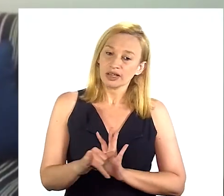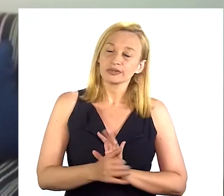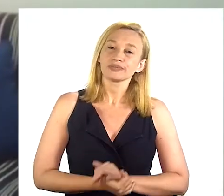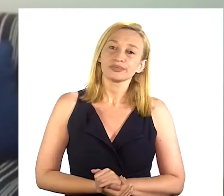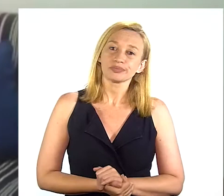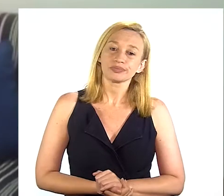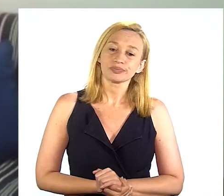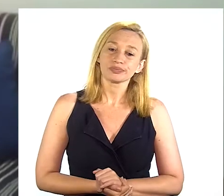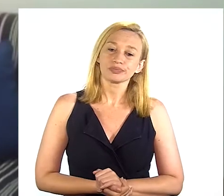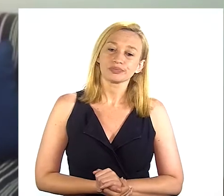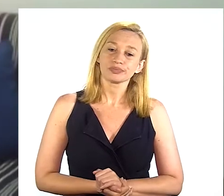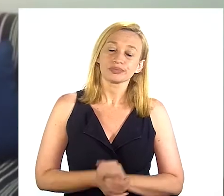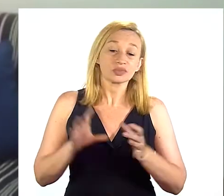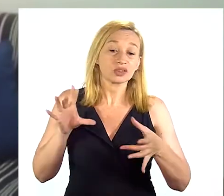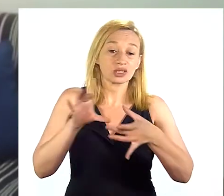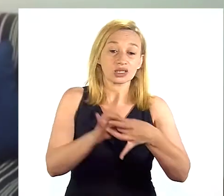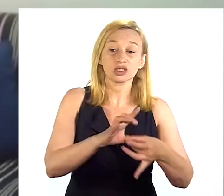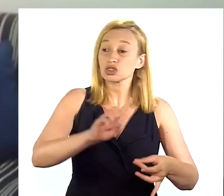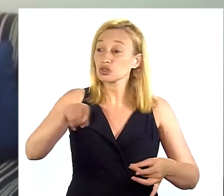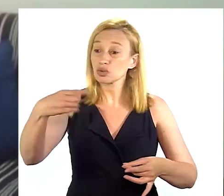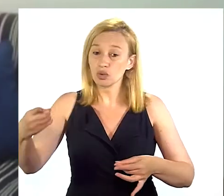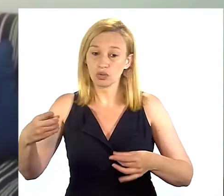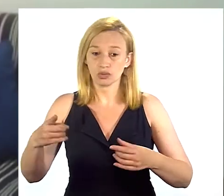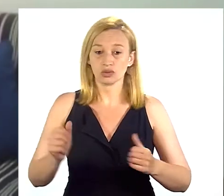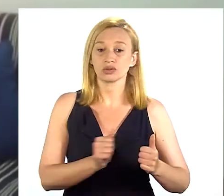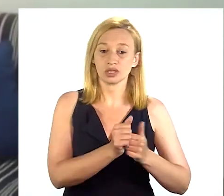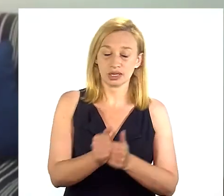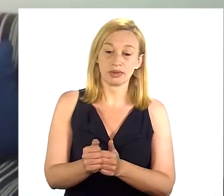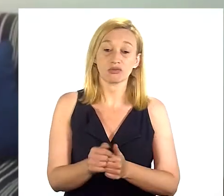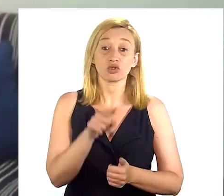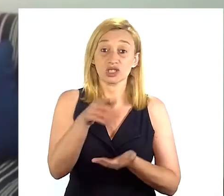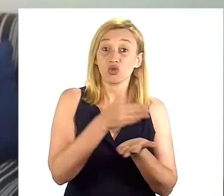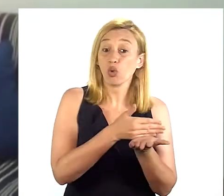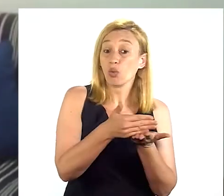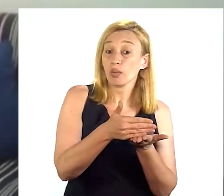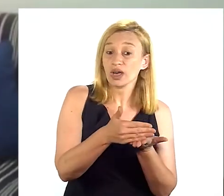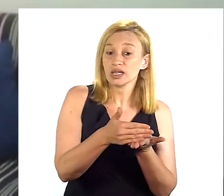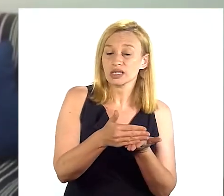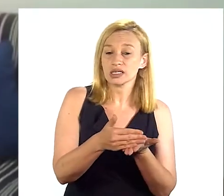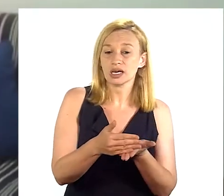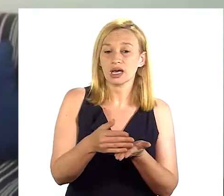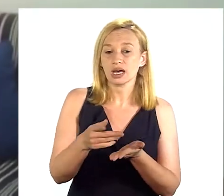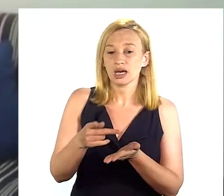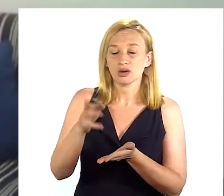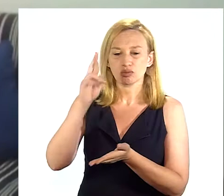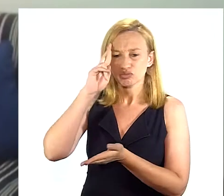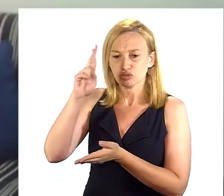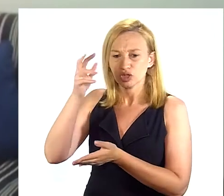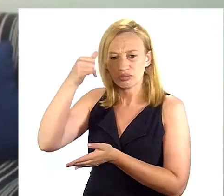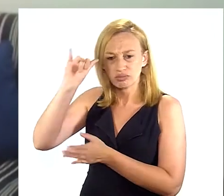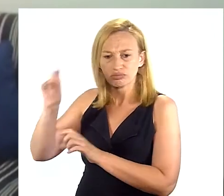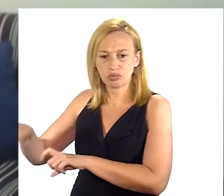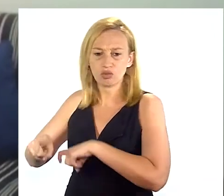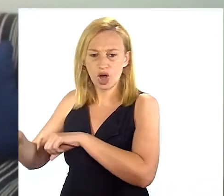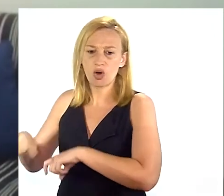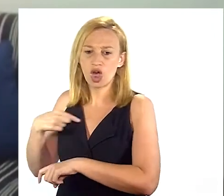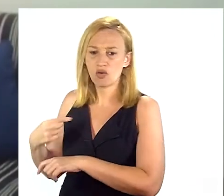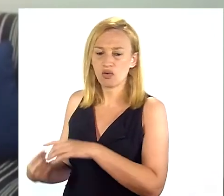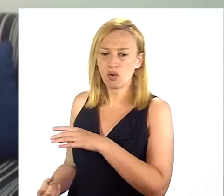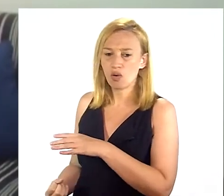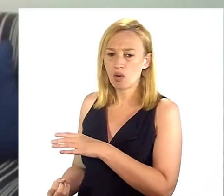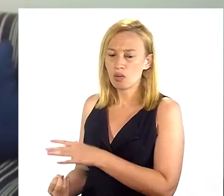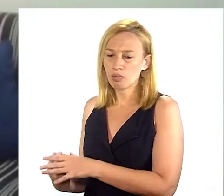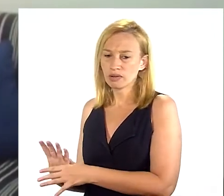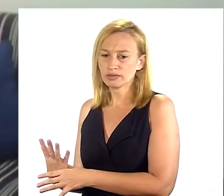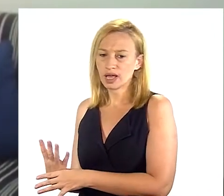uma ajuda para um encadeamento em outros segmentos. Você começa, o proprietário rural vai falar assim, poxa, eu